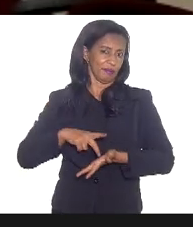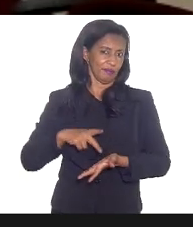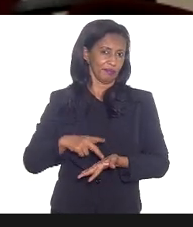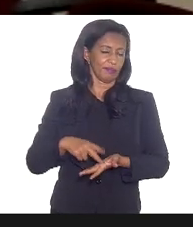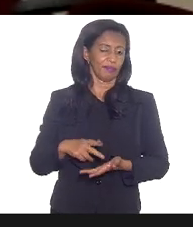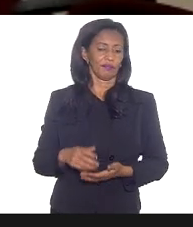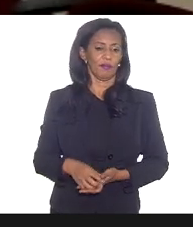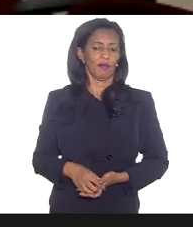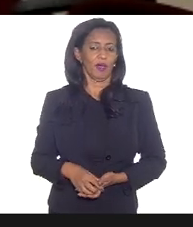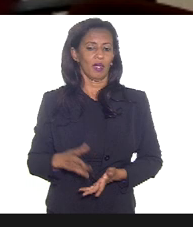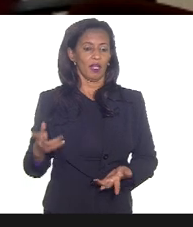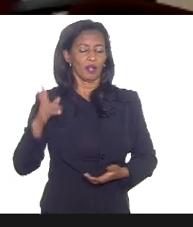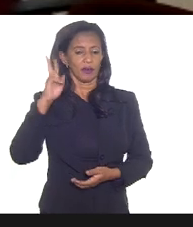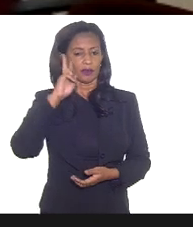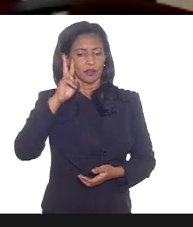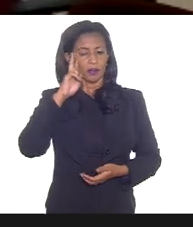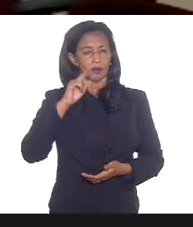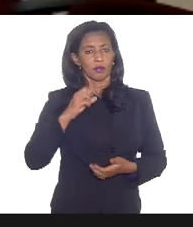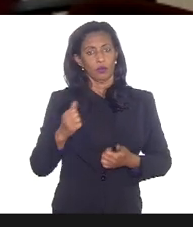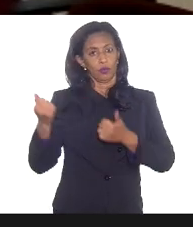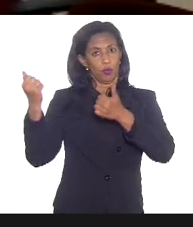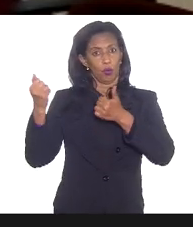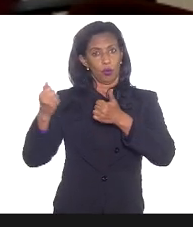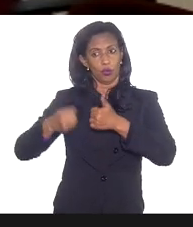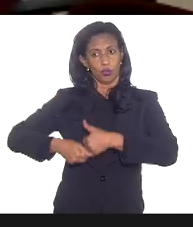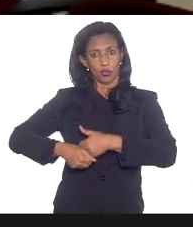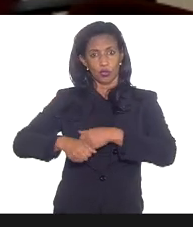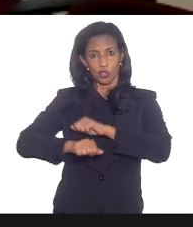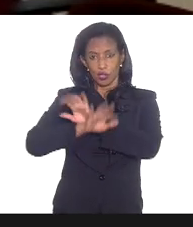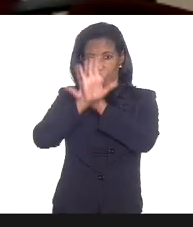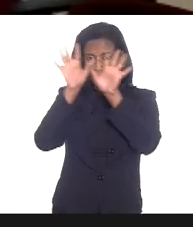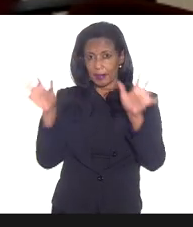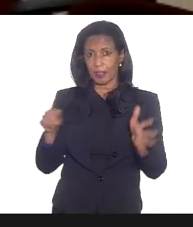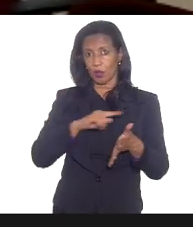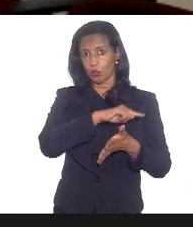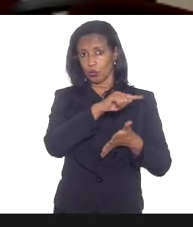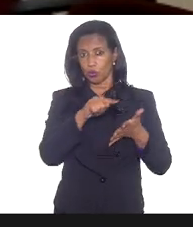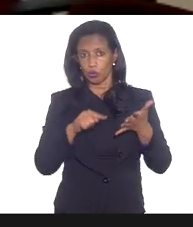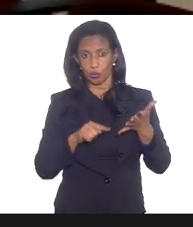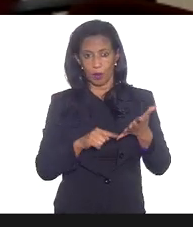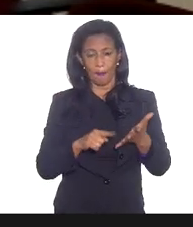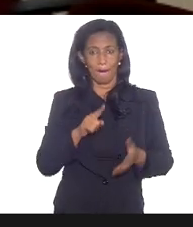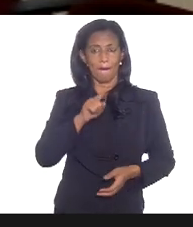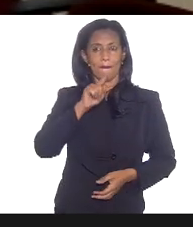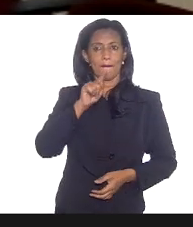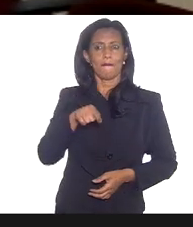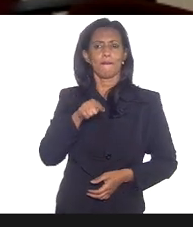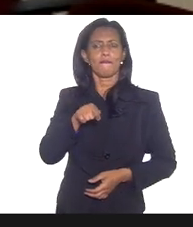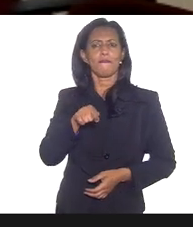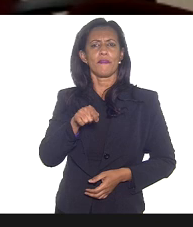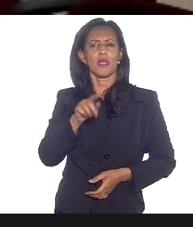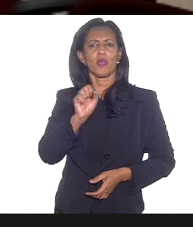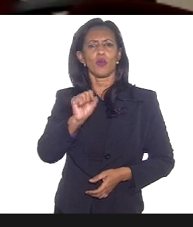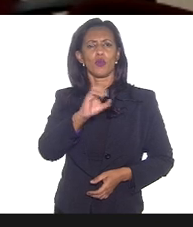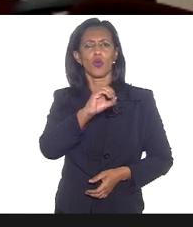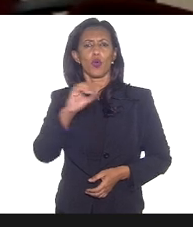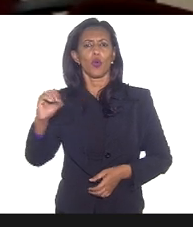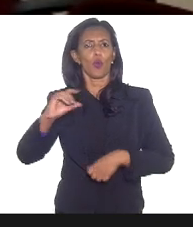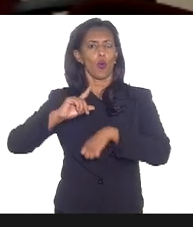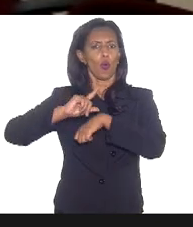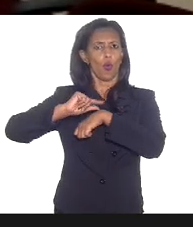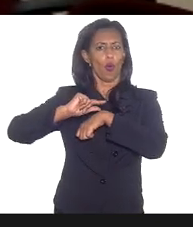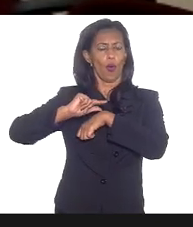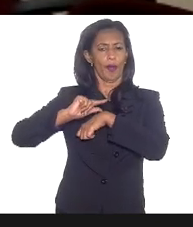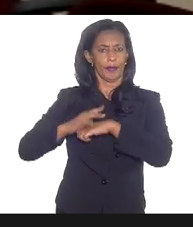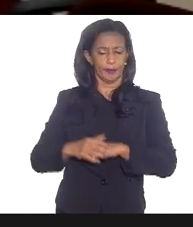2022. Daí vou estar esclarecendo alguns pontos que foram colocados, a questão das 1.800 horas. As 1.800 horas, quando